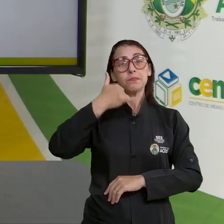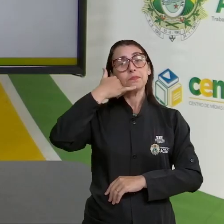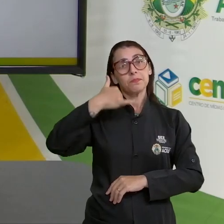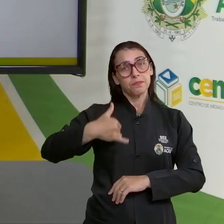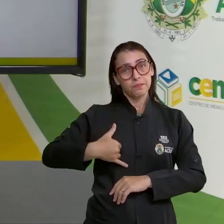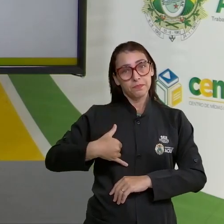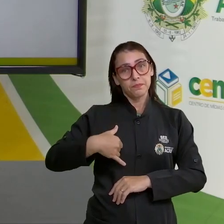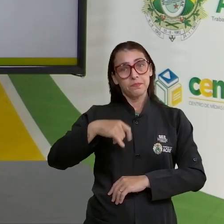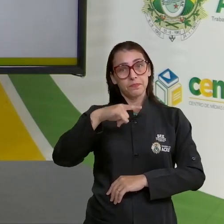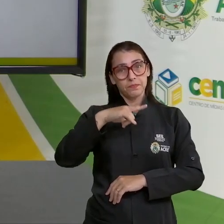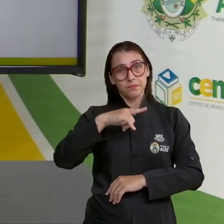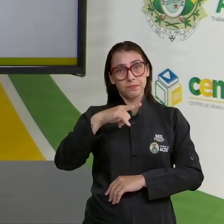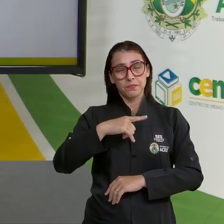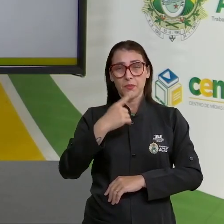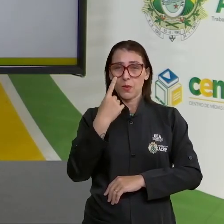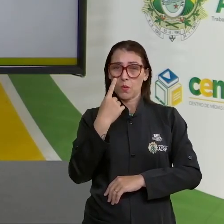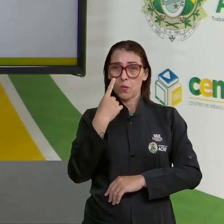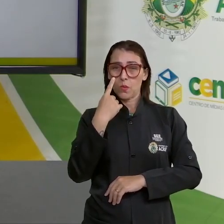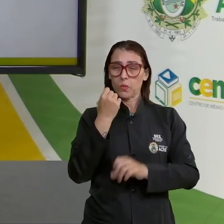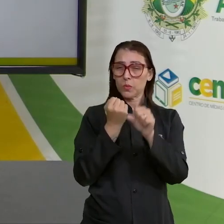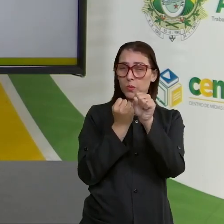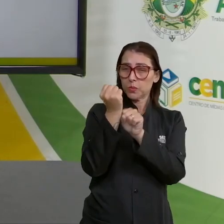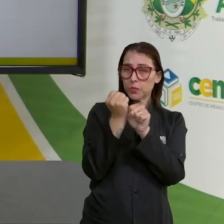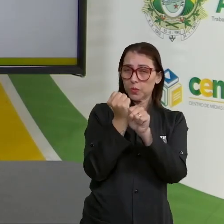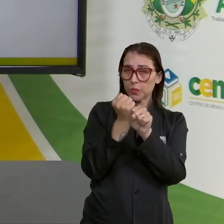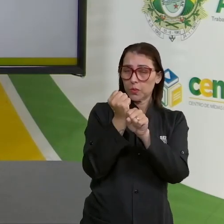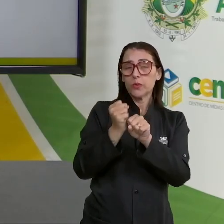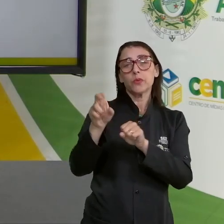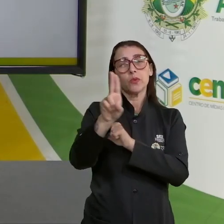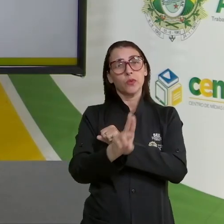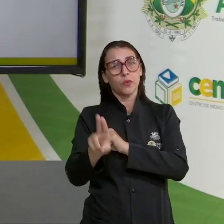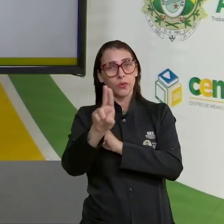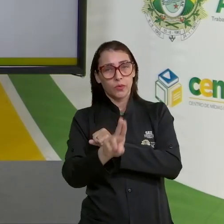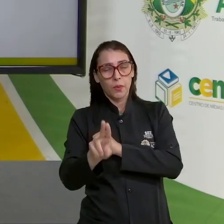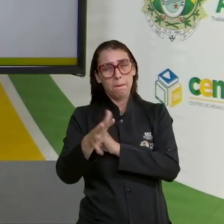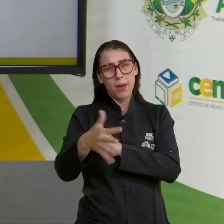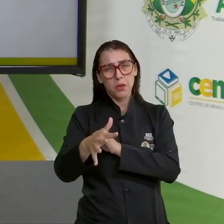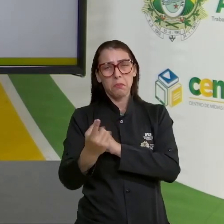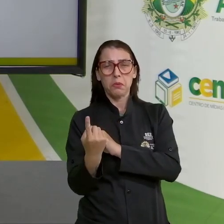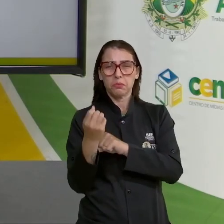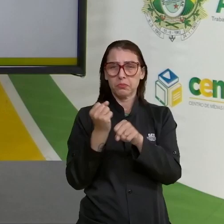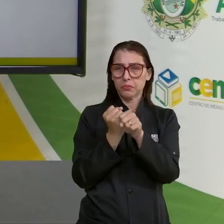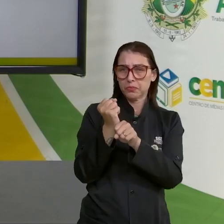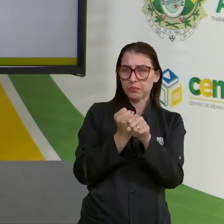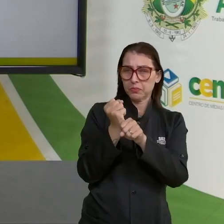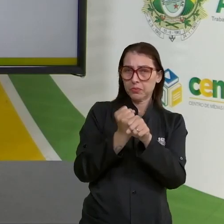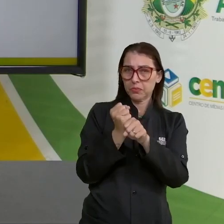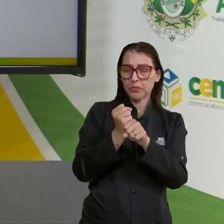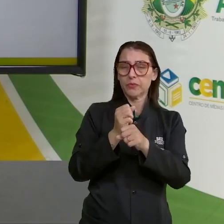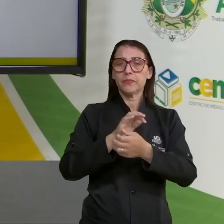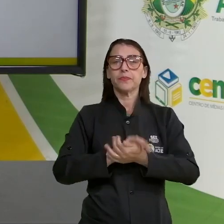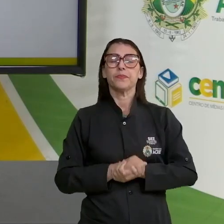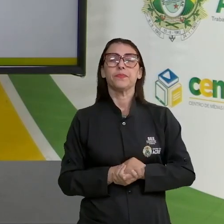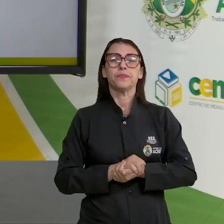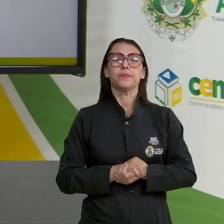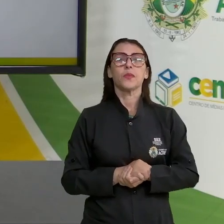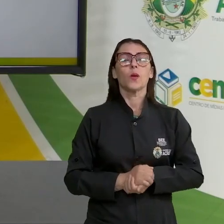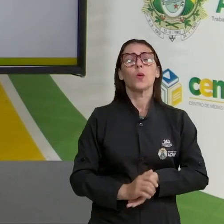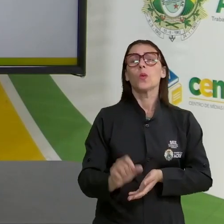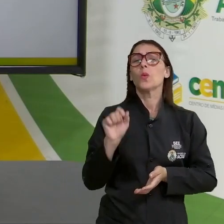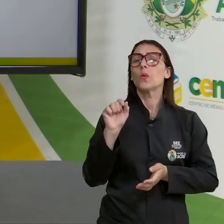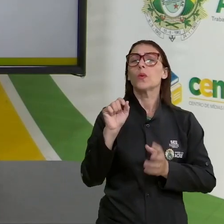tem, pessoal, 1 ano de uso, certo? Eu uso ele há mais ou menos 1 ano, basicamente isso. E o